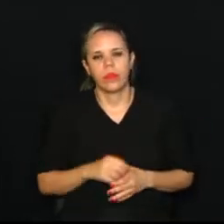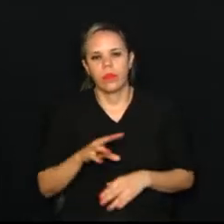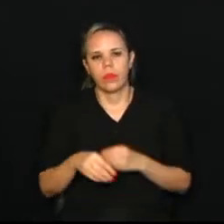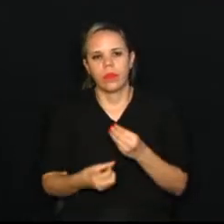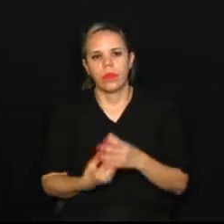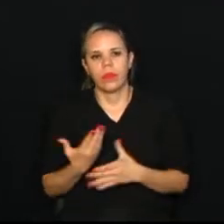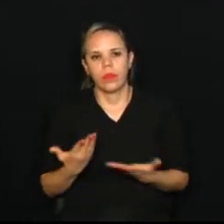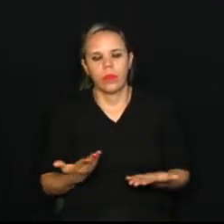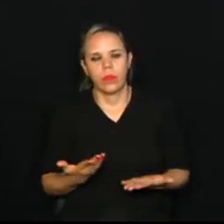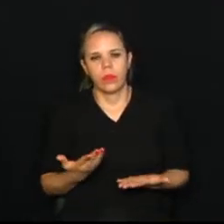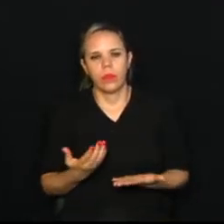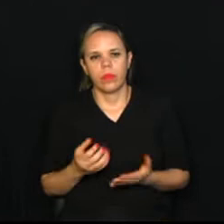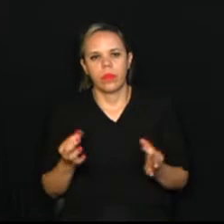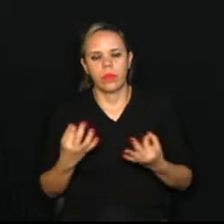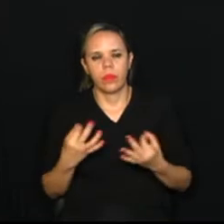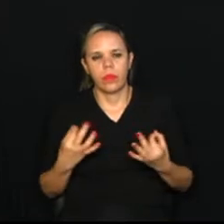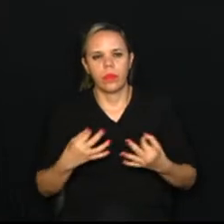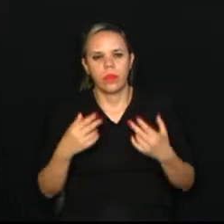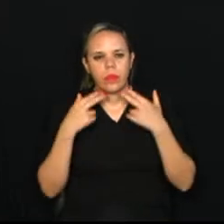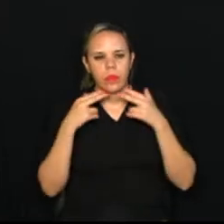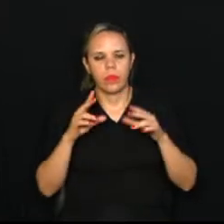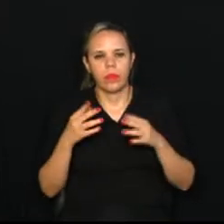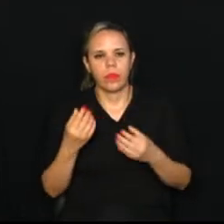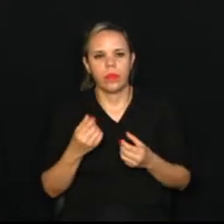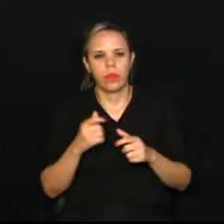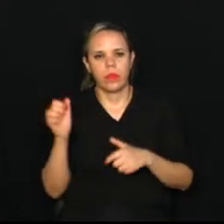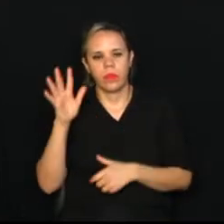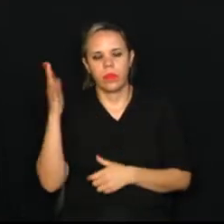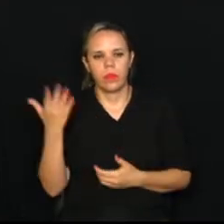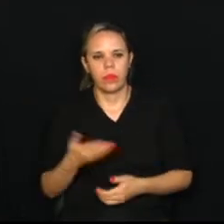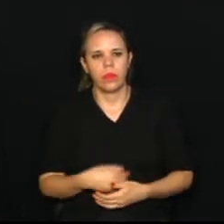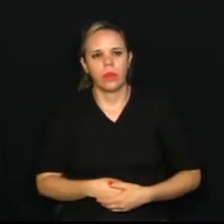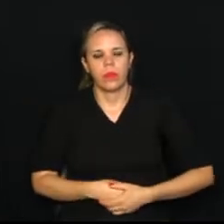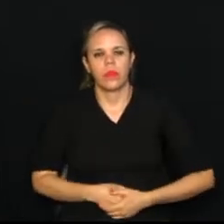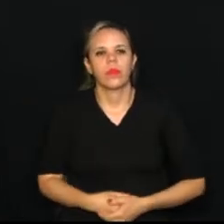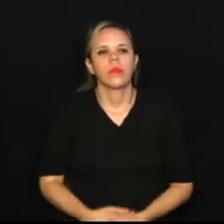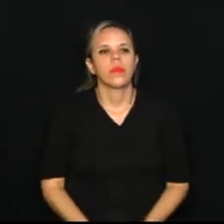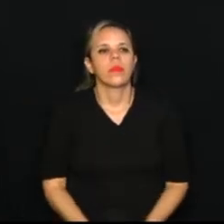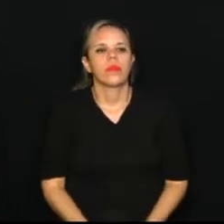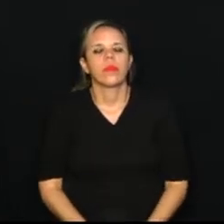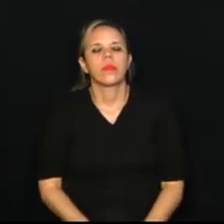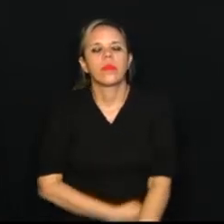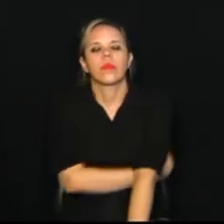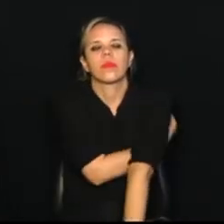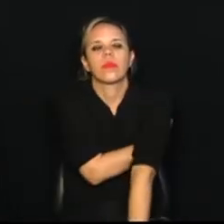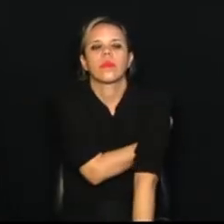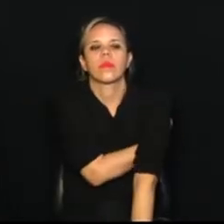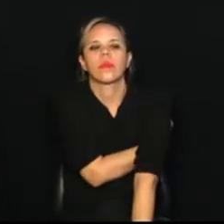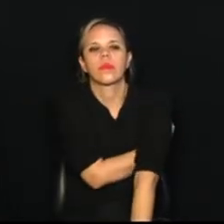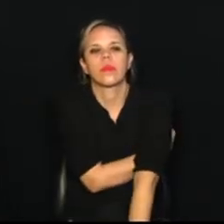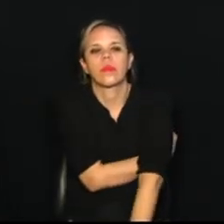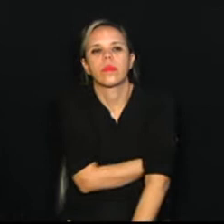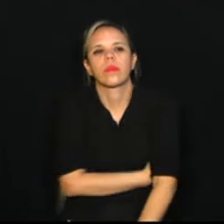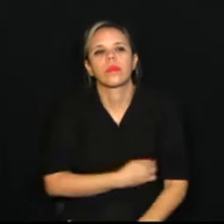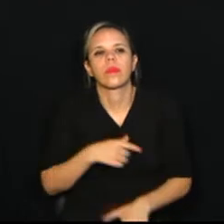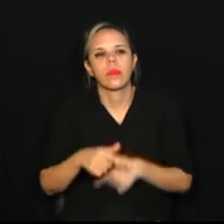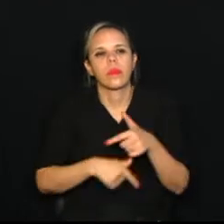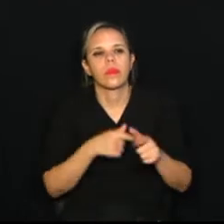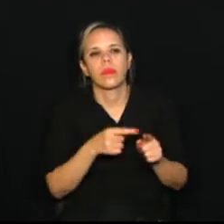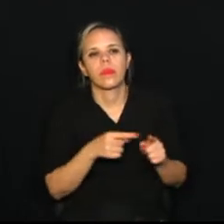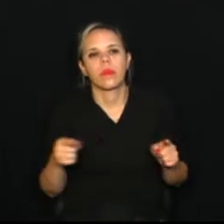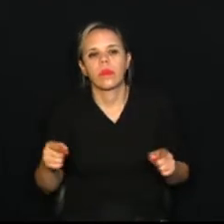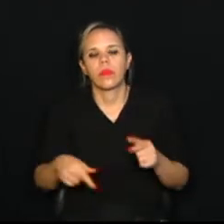atualizado, mais sofisticado e, portanto, muito mais caro. Essa jornada para a nuvem a gente está